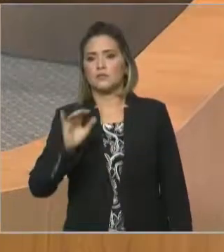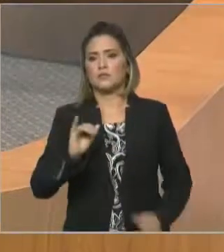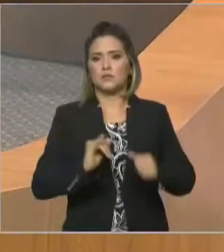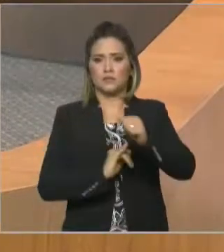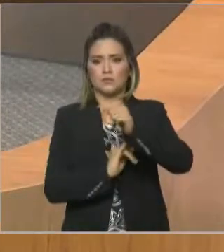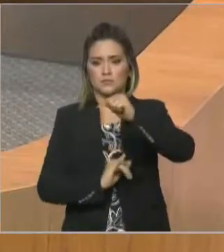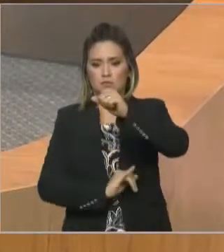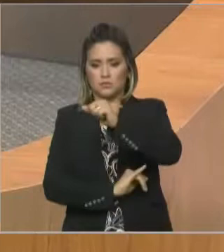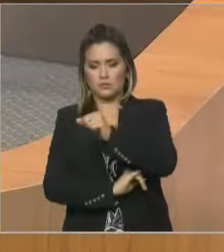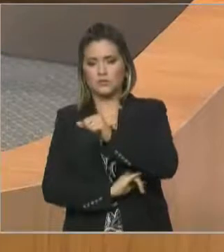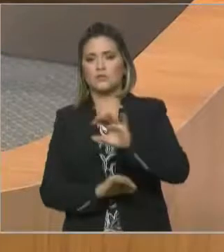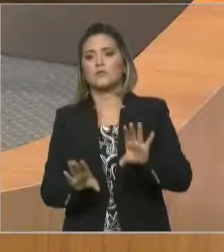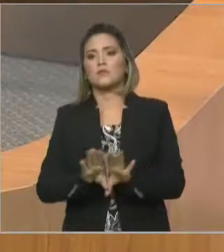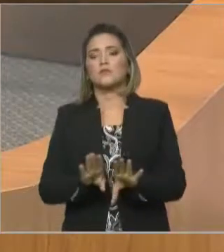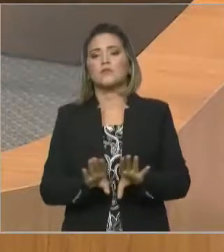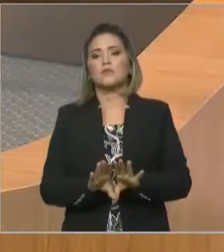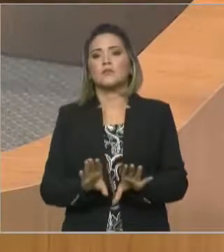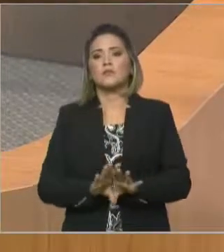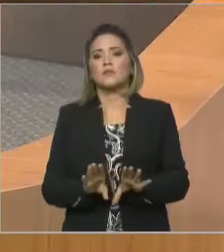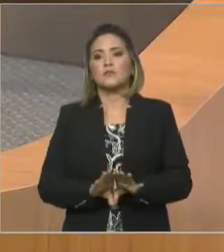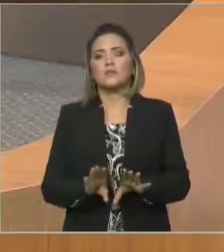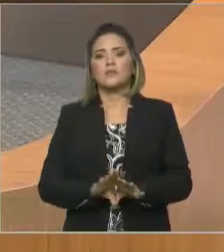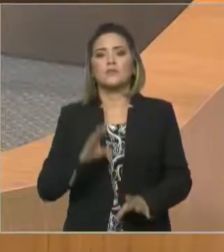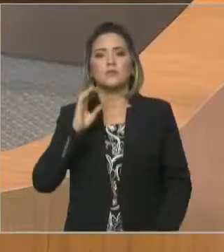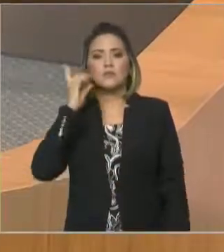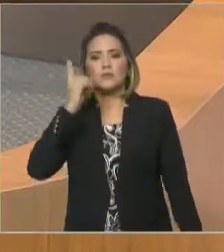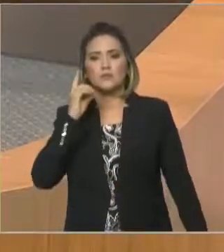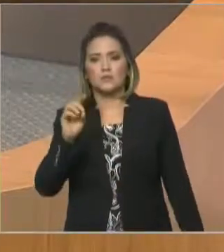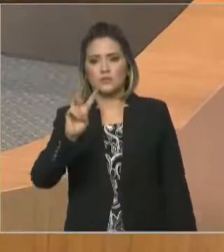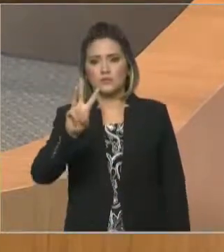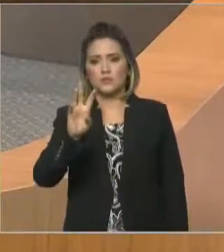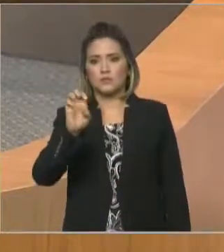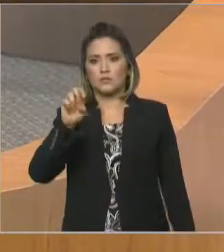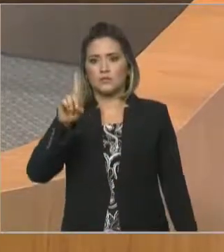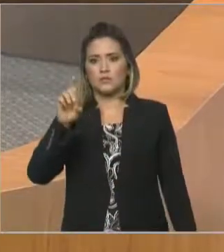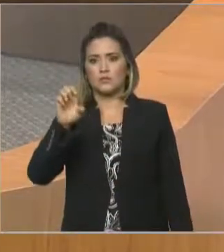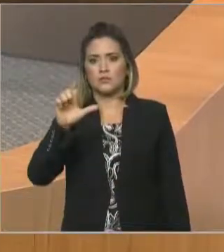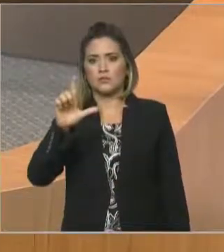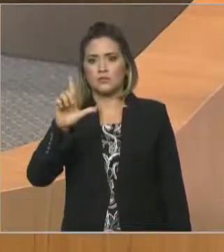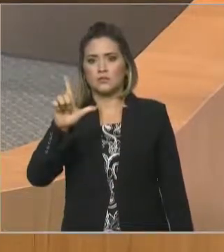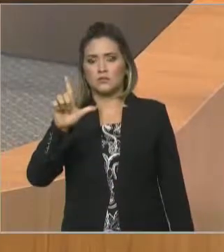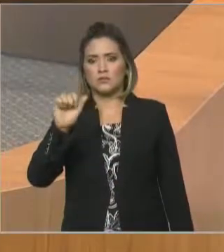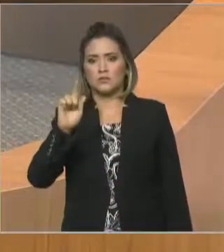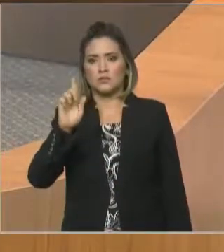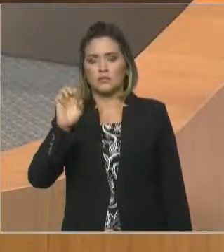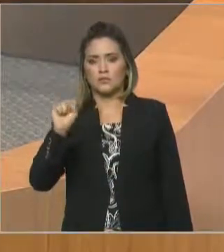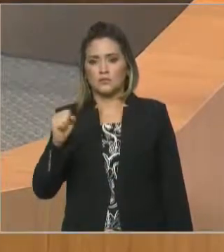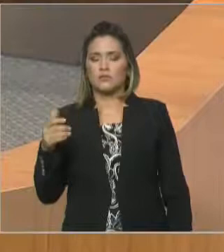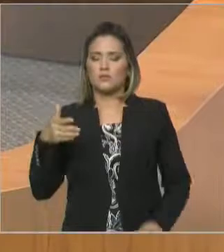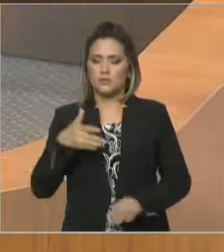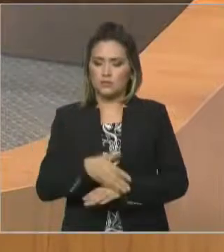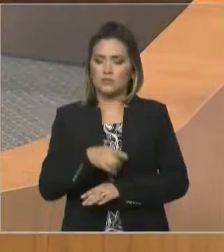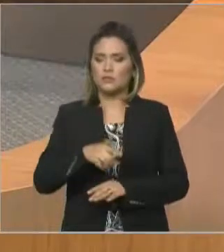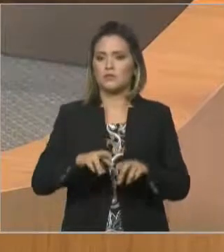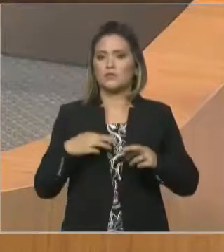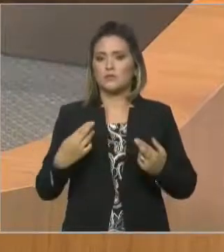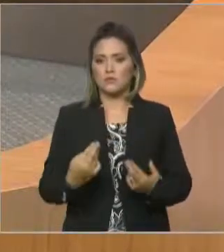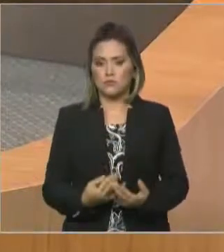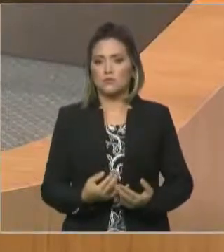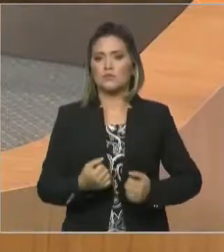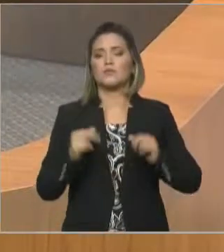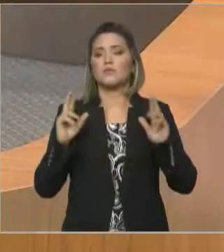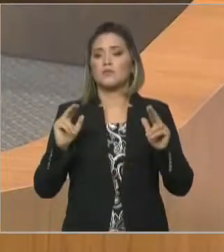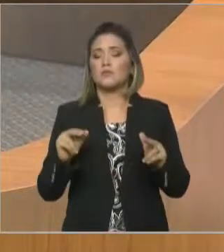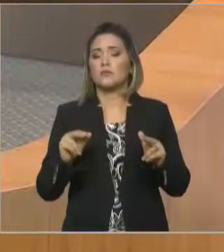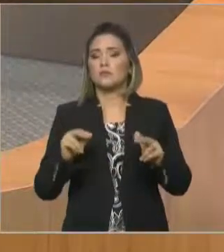de matões houve recentemente aí o fechamento da unidade o fechamento temporário e uma grande